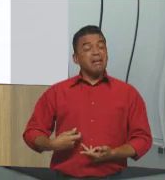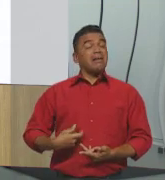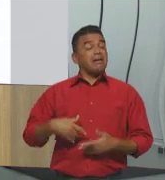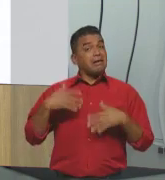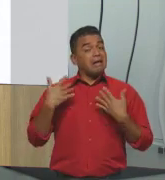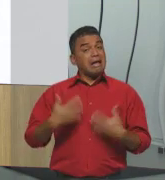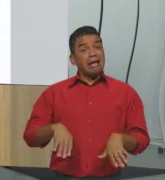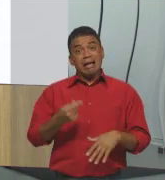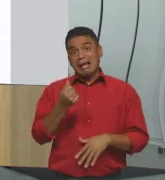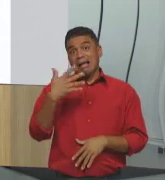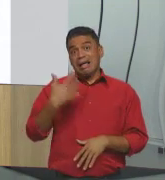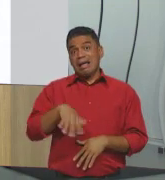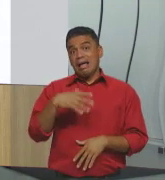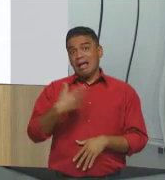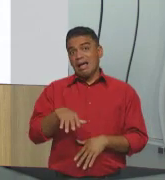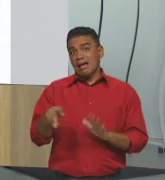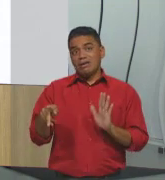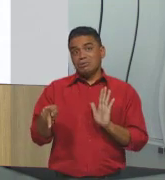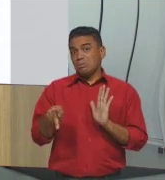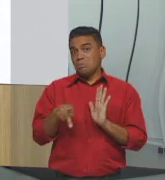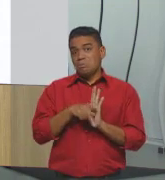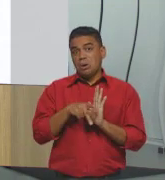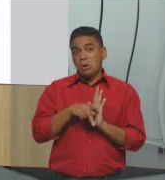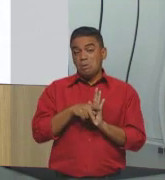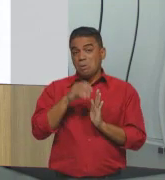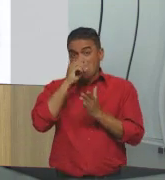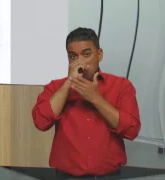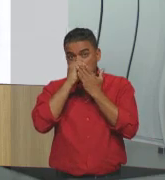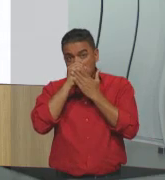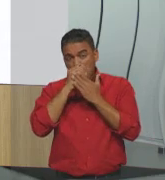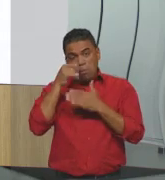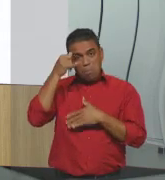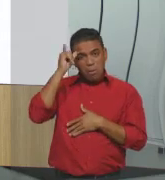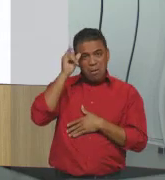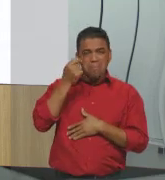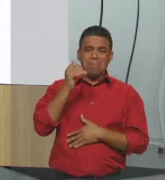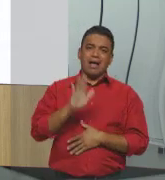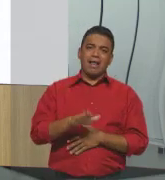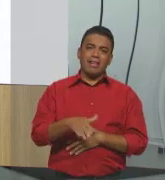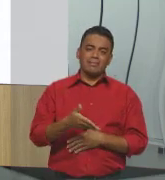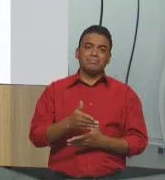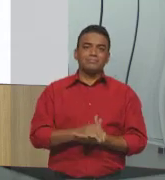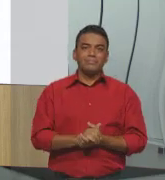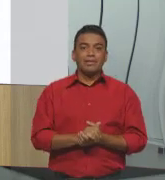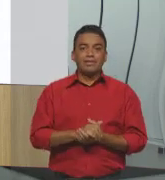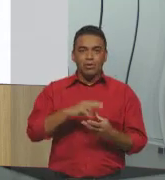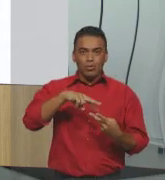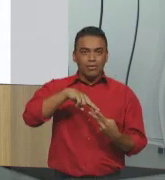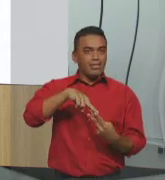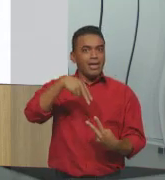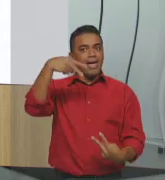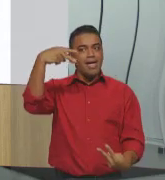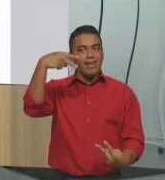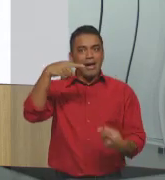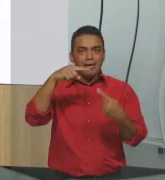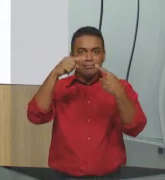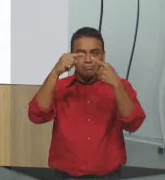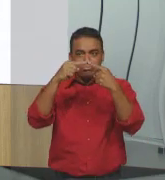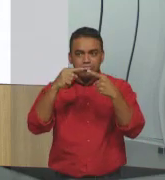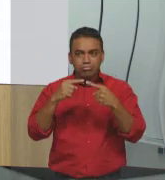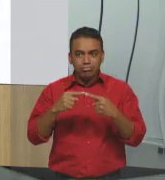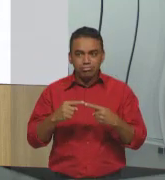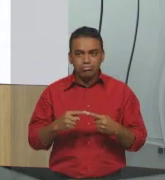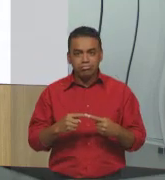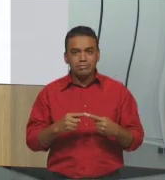quando, por exemplo, eu tinha que extrair essa insulina do porco ou do boi. Já com essa técnica, então, do DNA recombinante, né, como eu fiz